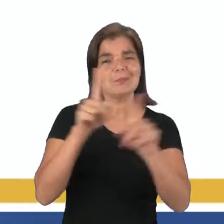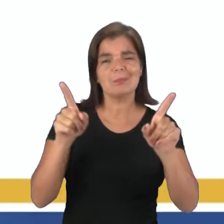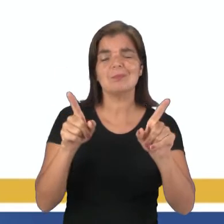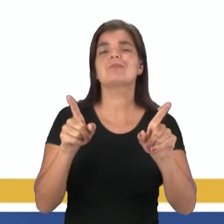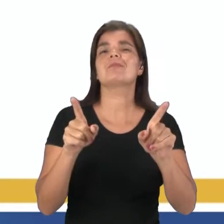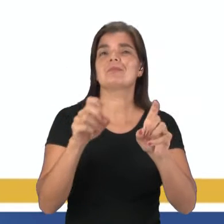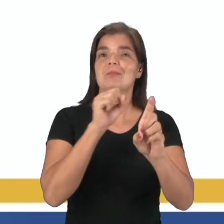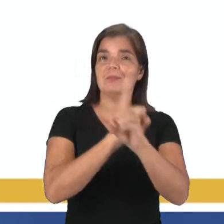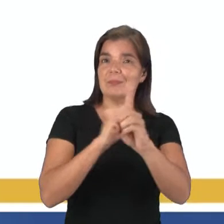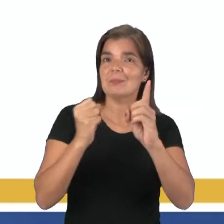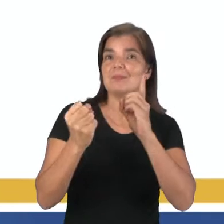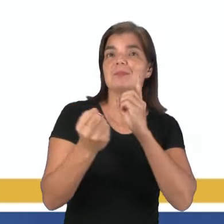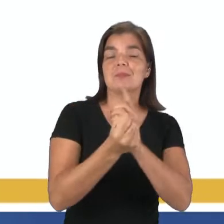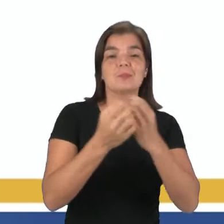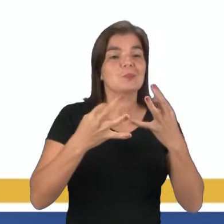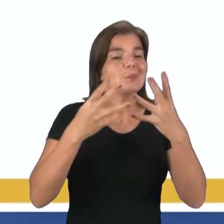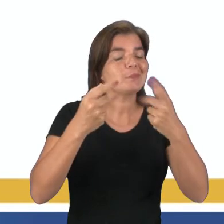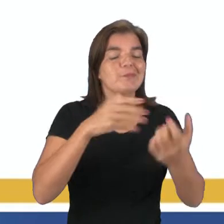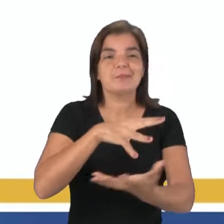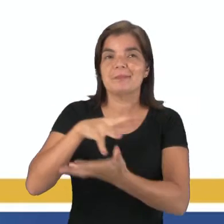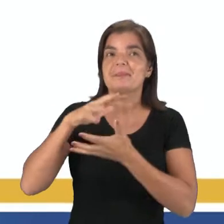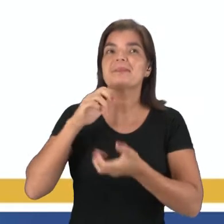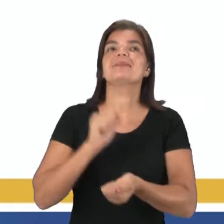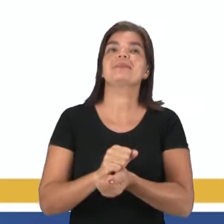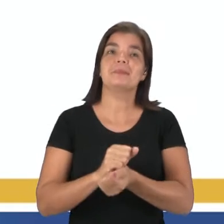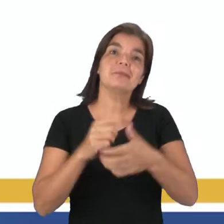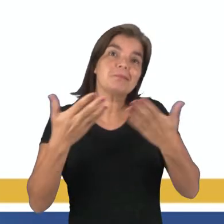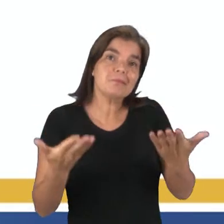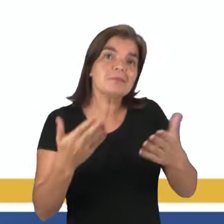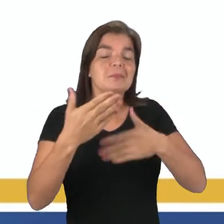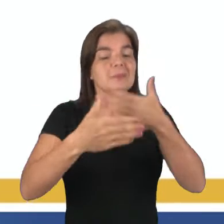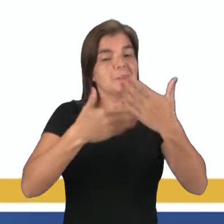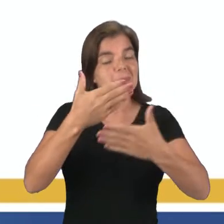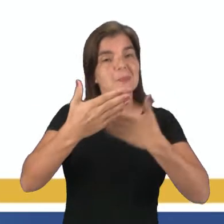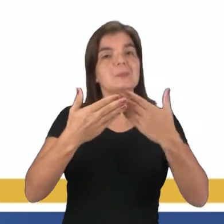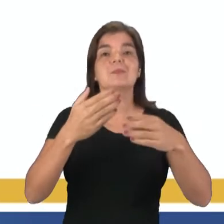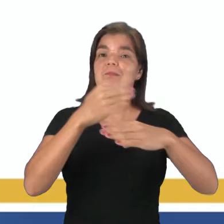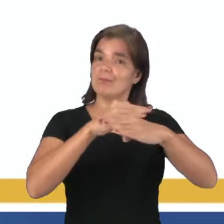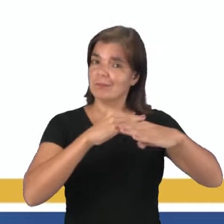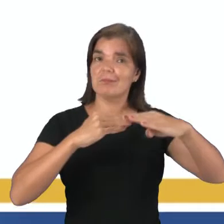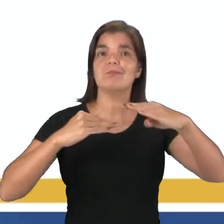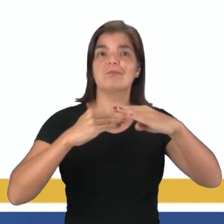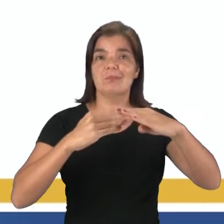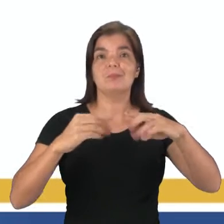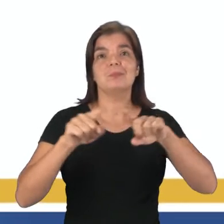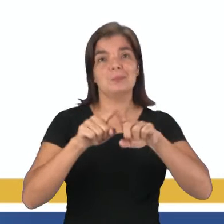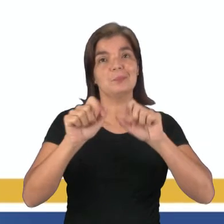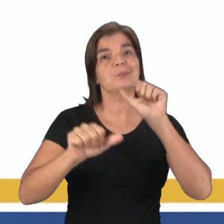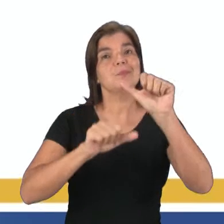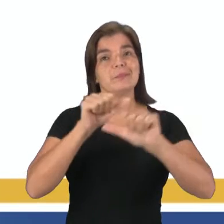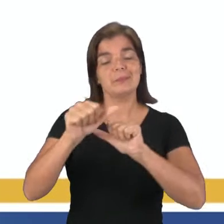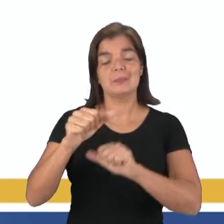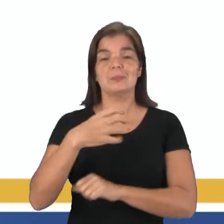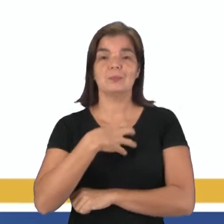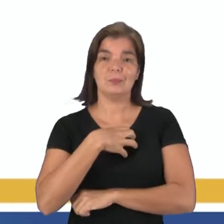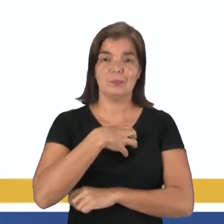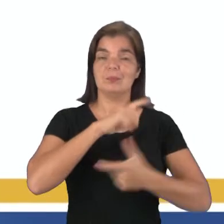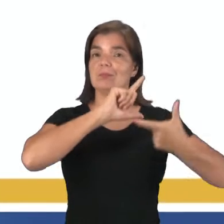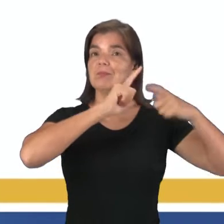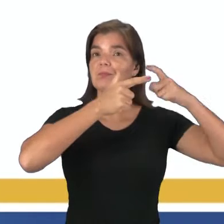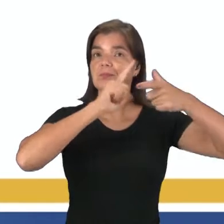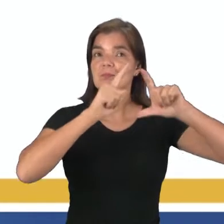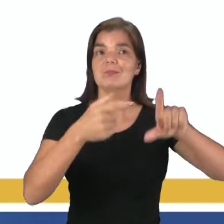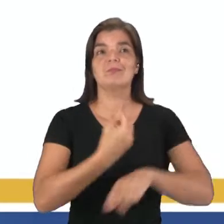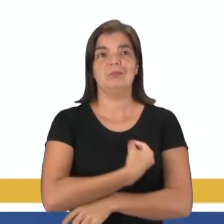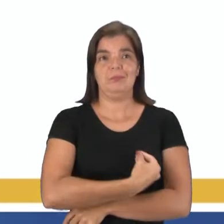de conhecimentos e de informações entre diferentes sociedades em todo o planeta. Por outro, esse é um processo desigual que